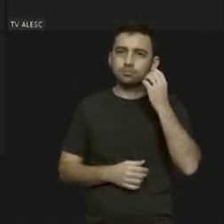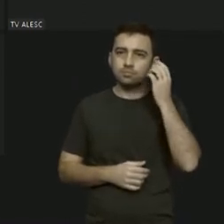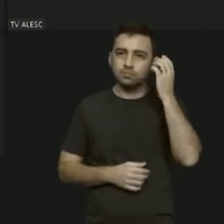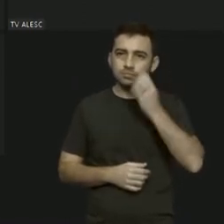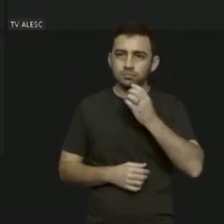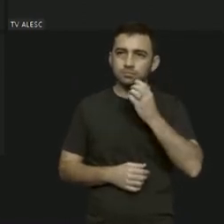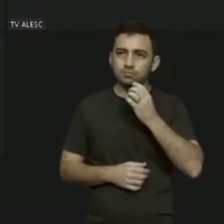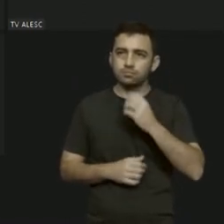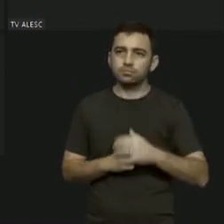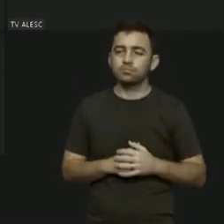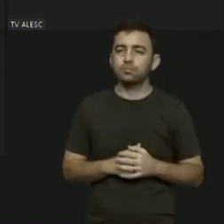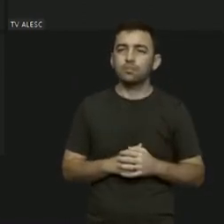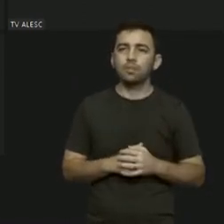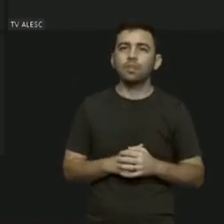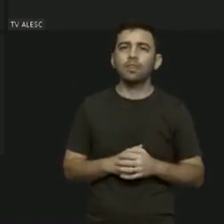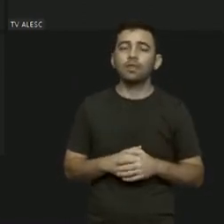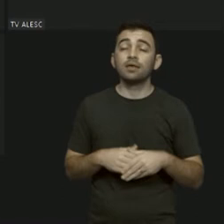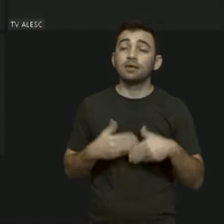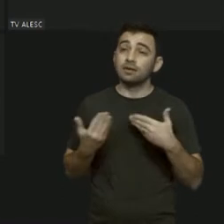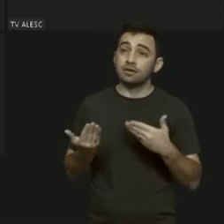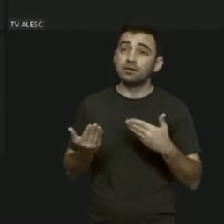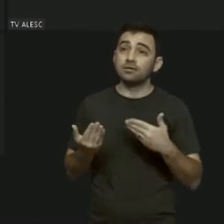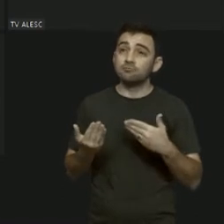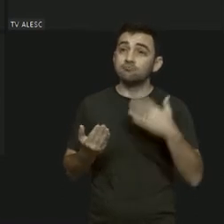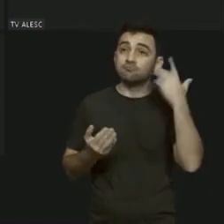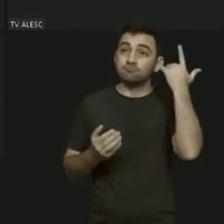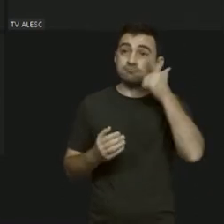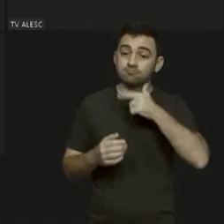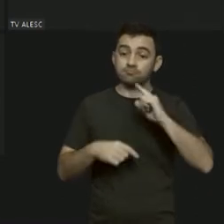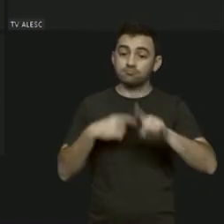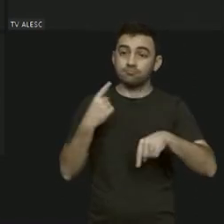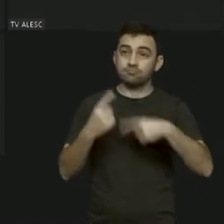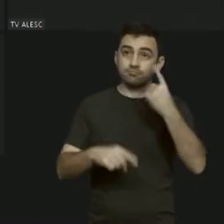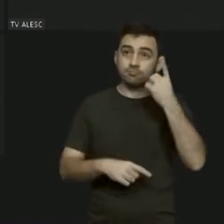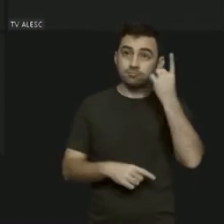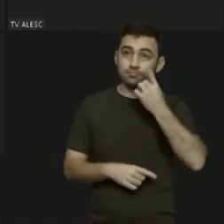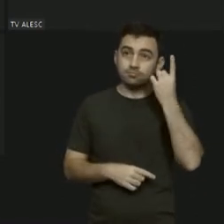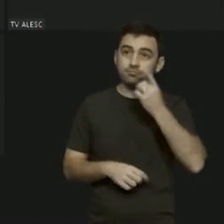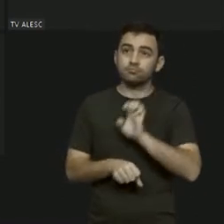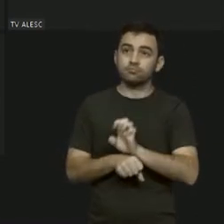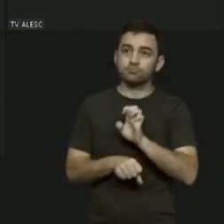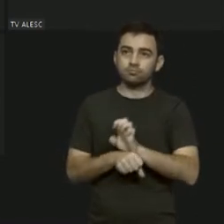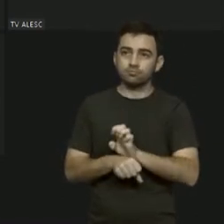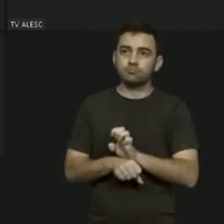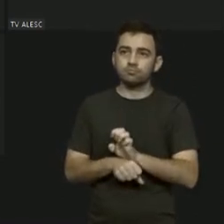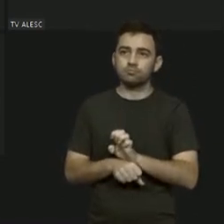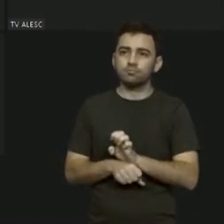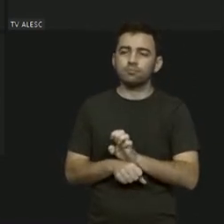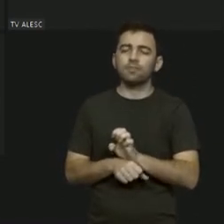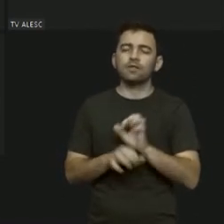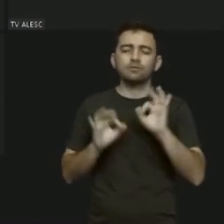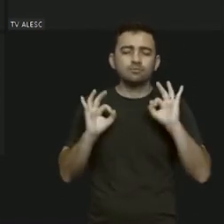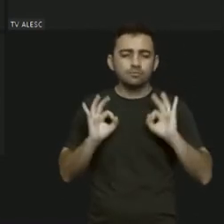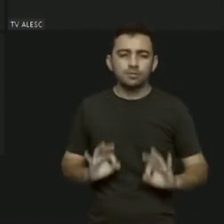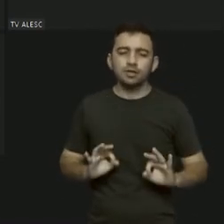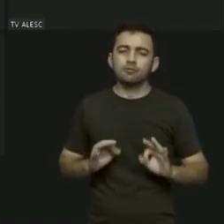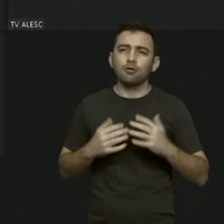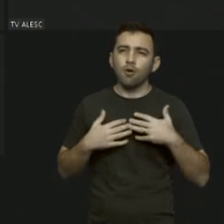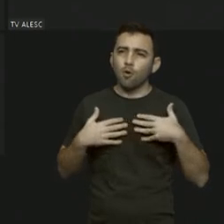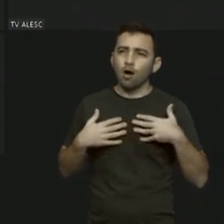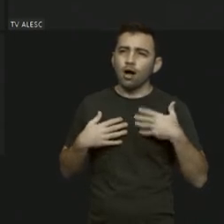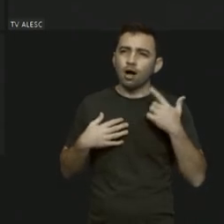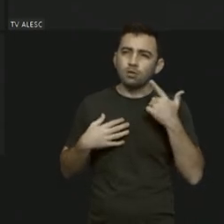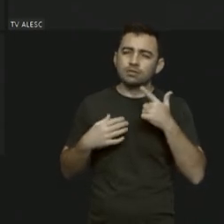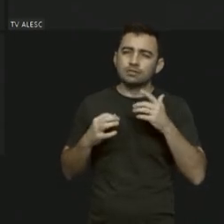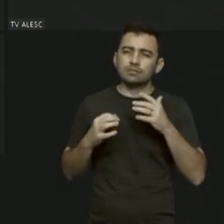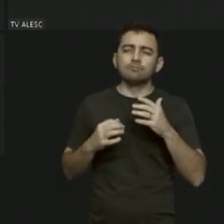Osmar Vicentini pela ascensão ao cargo de deputado estadual e tenho certeza que vai honrar o mandato na sequência